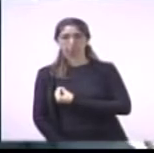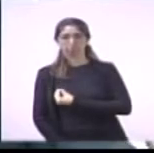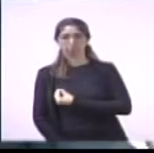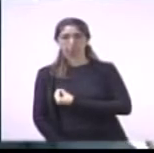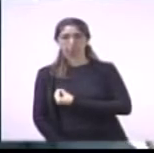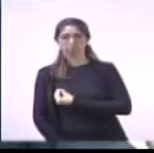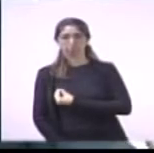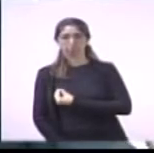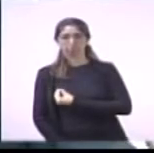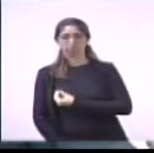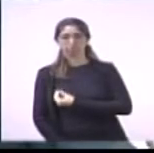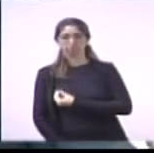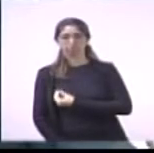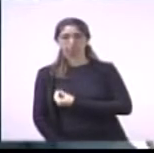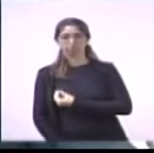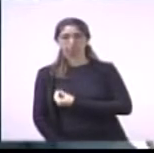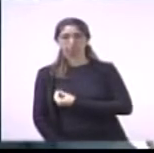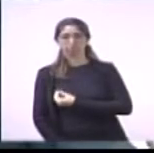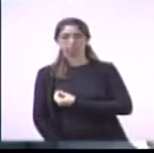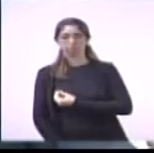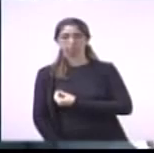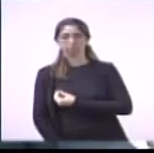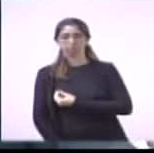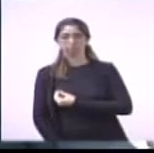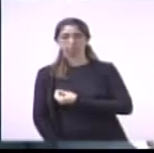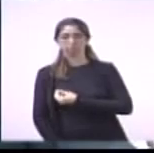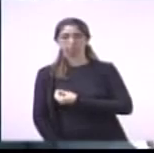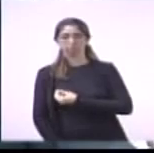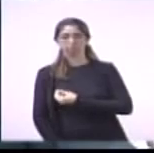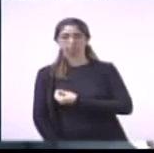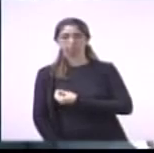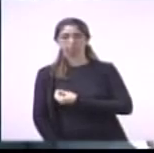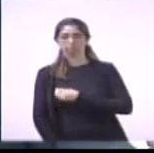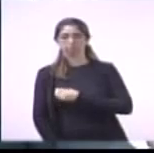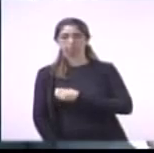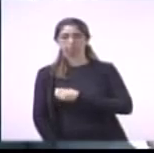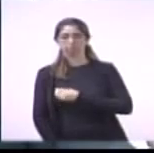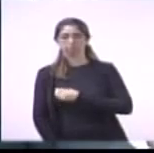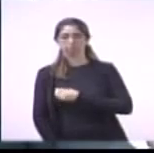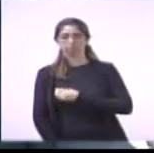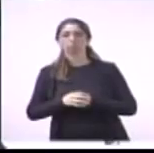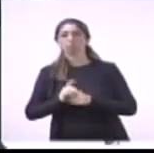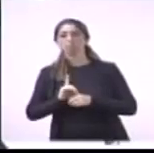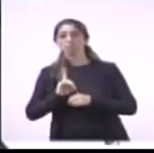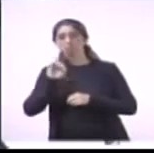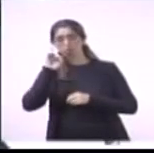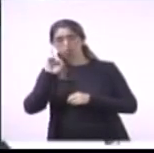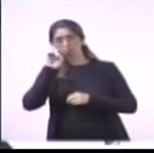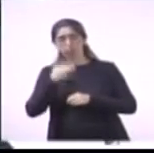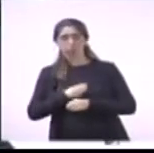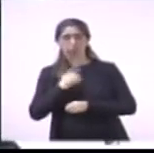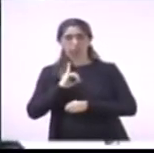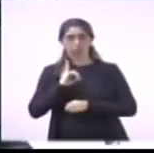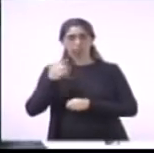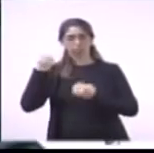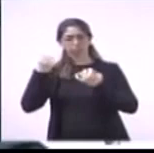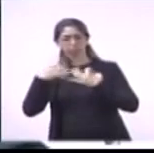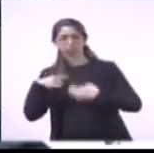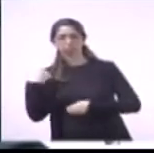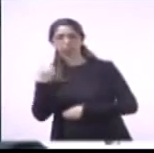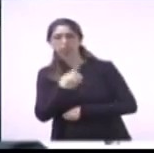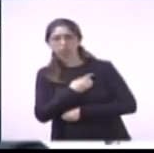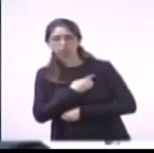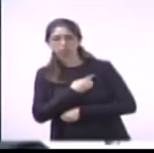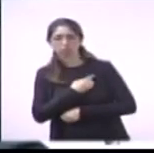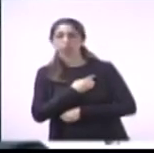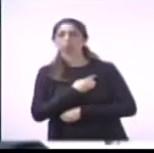Tive a preocupação no último final de semana em ligar para o líder de governo e saber se os padres da nossa cidade